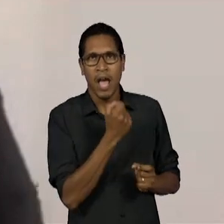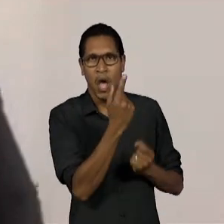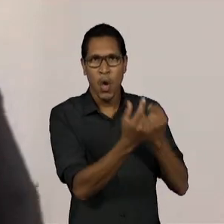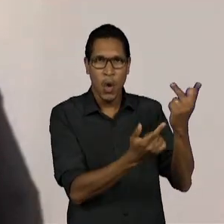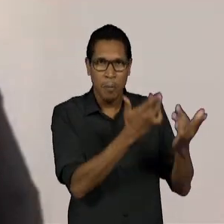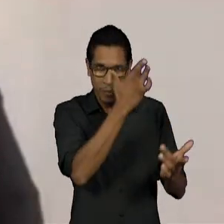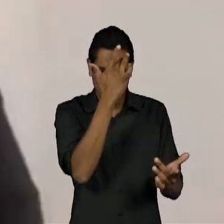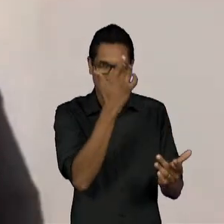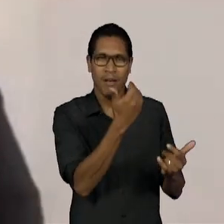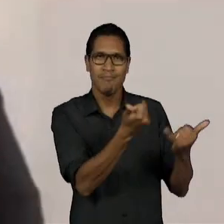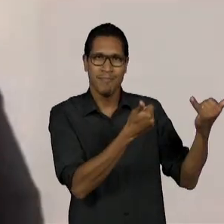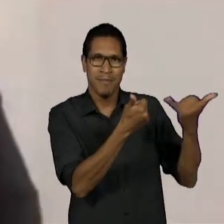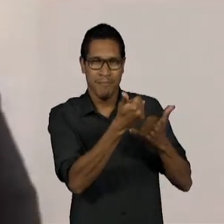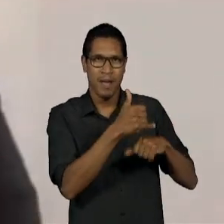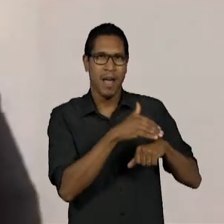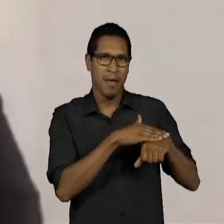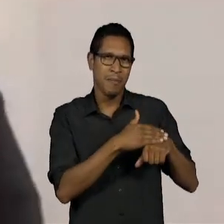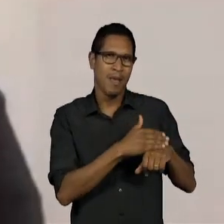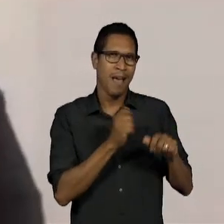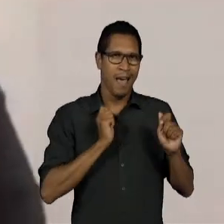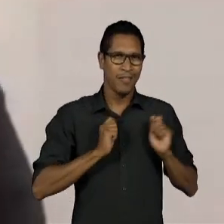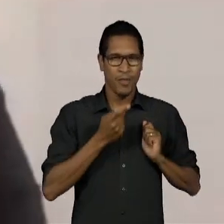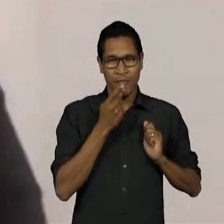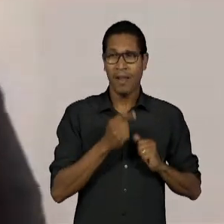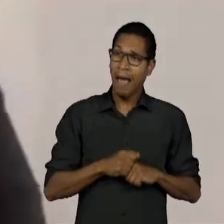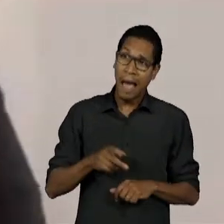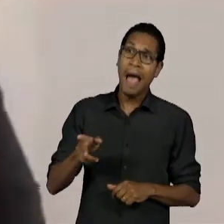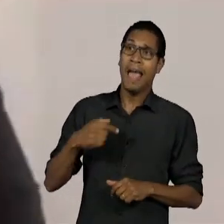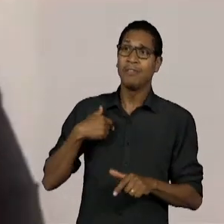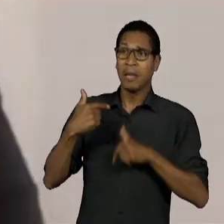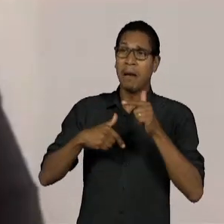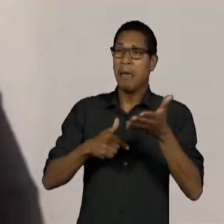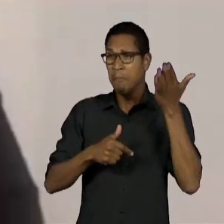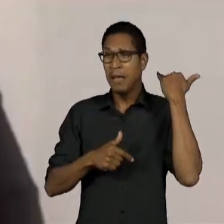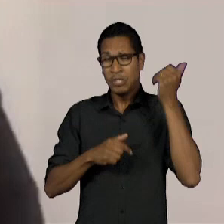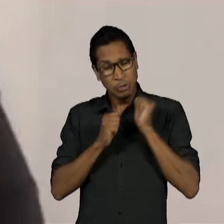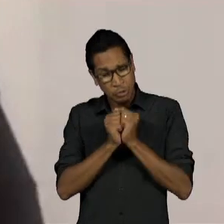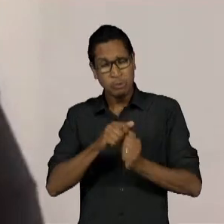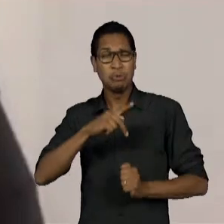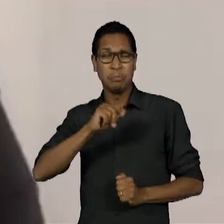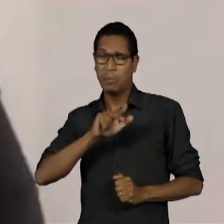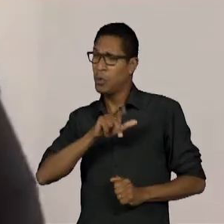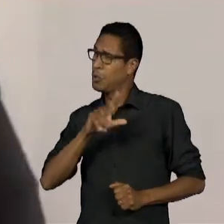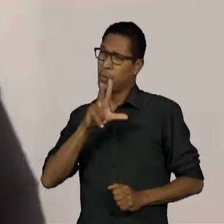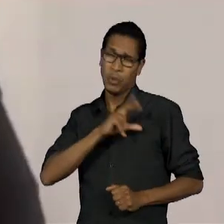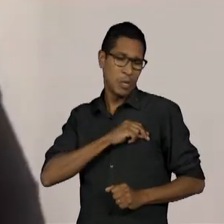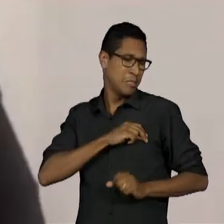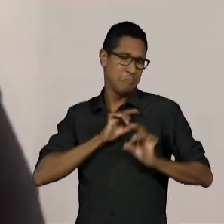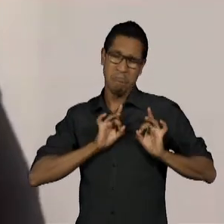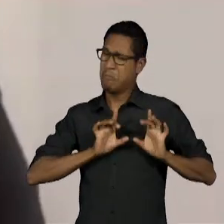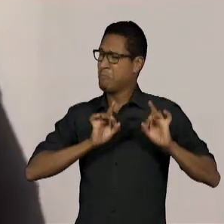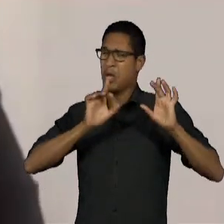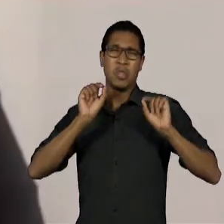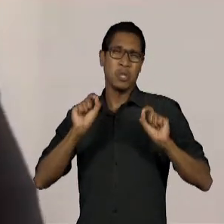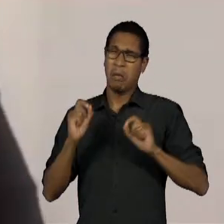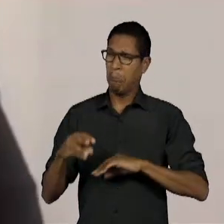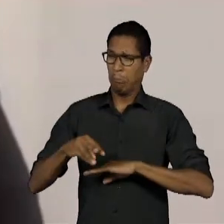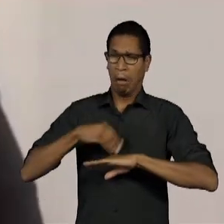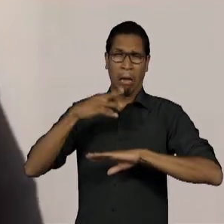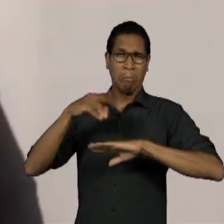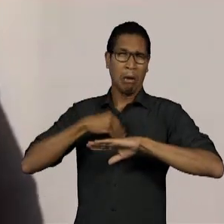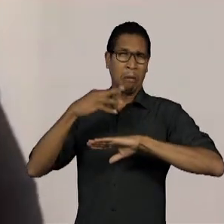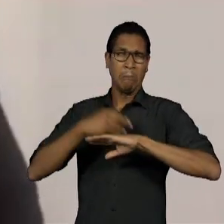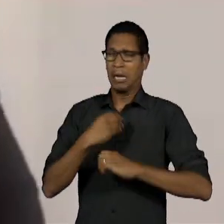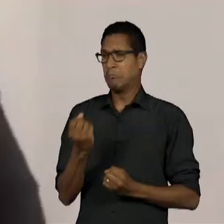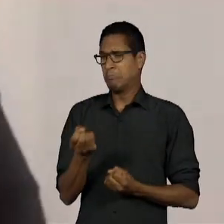vezes, comentando sobre o Paulo, dizem assim: meu Deus, trabalhei com o Paulo, que coisa fantástica, que colega, que